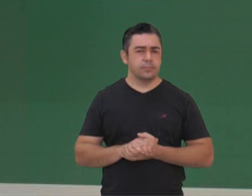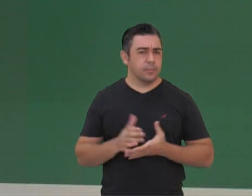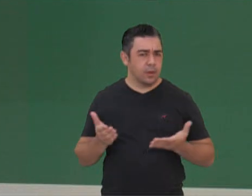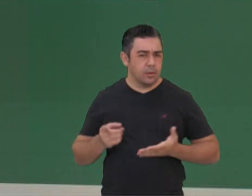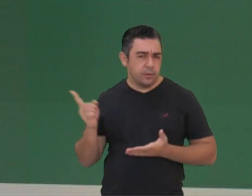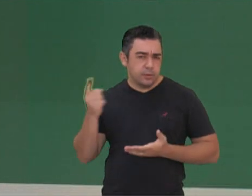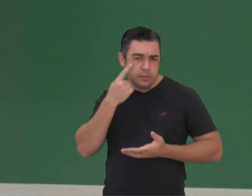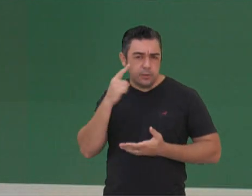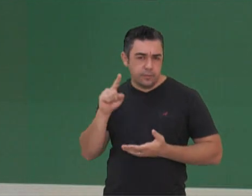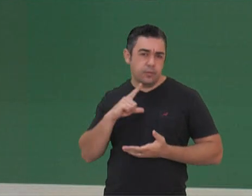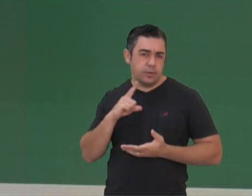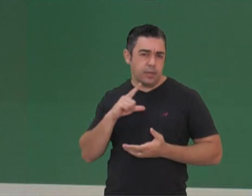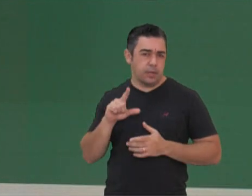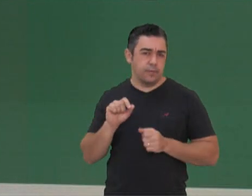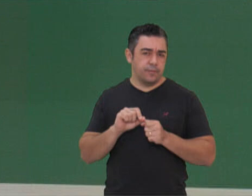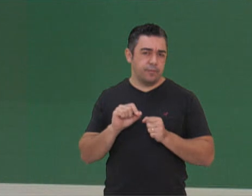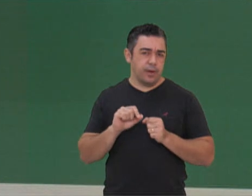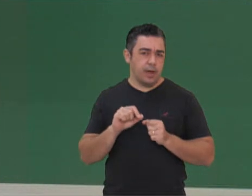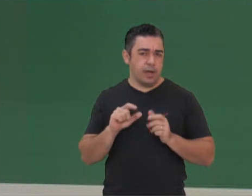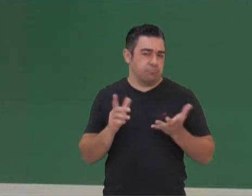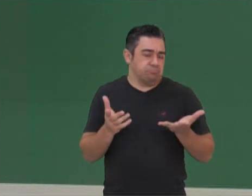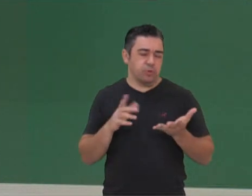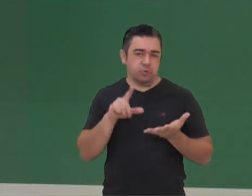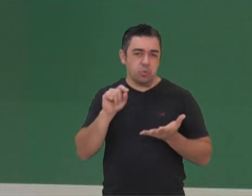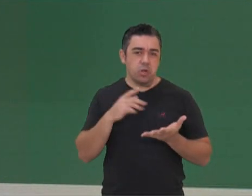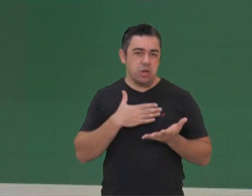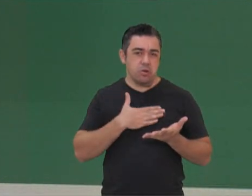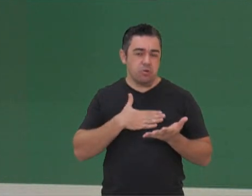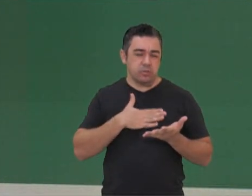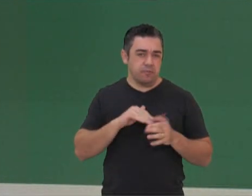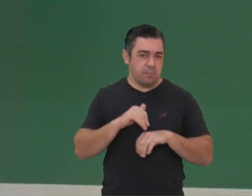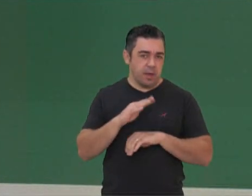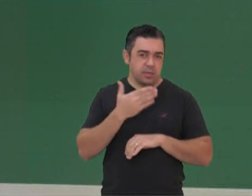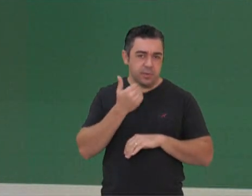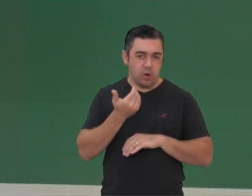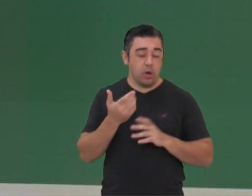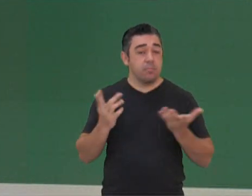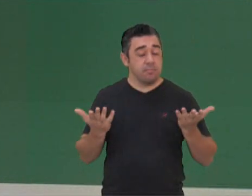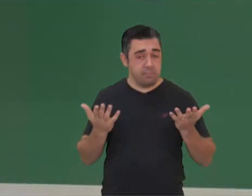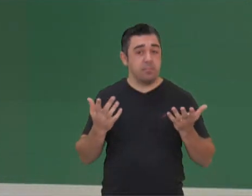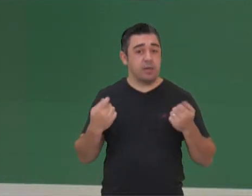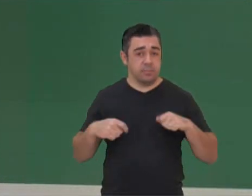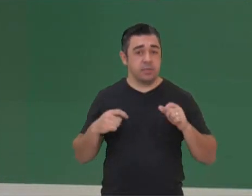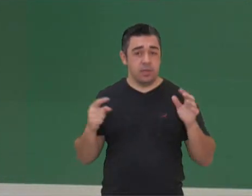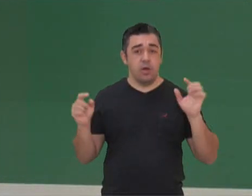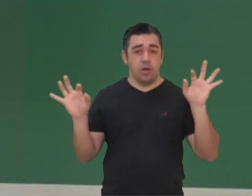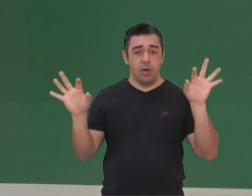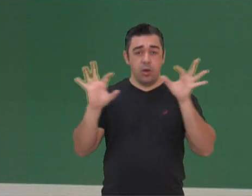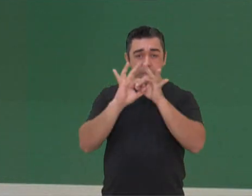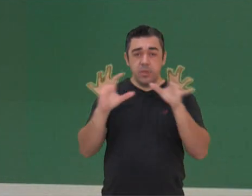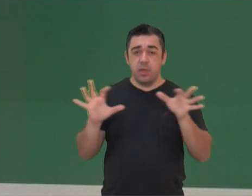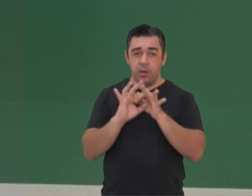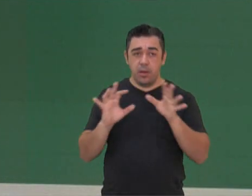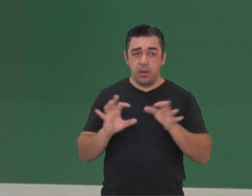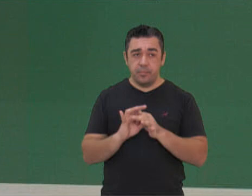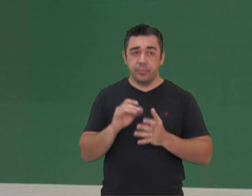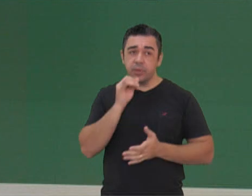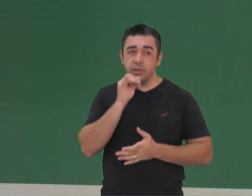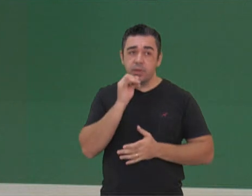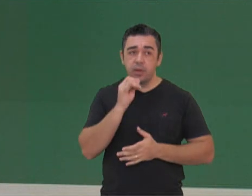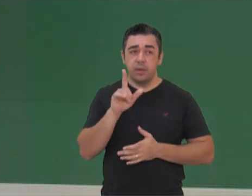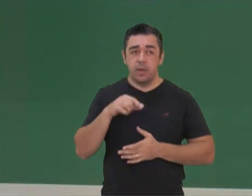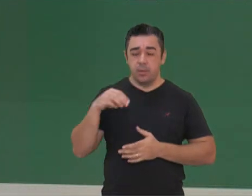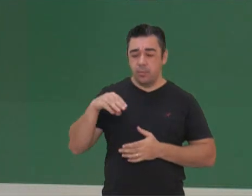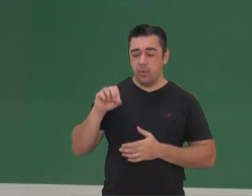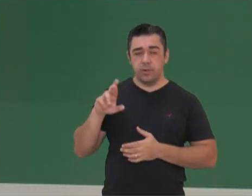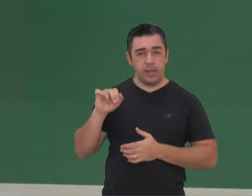Esse aqui, cada um tem uma tática, né, gente? Cada um foi para o organismo que sabia melhor, enfim. Mas tem que ter dado certo. Qual a resposta? Reino